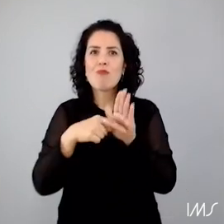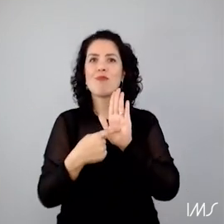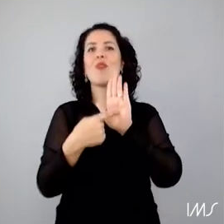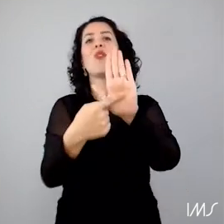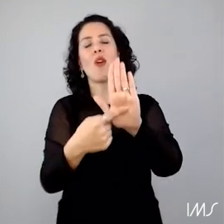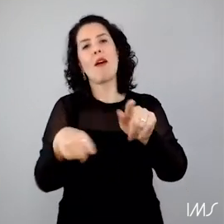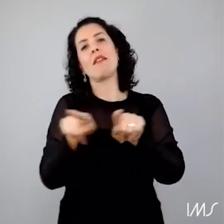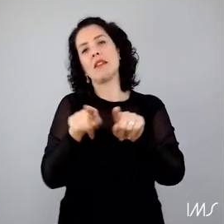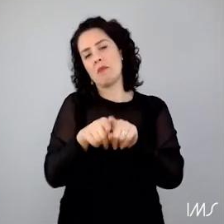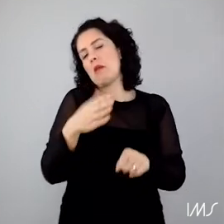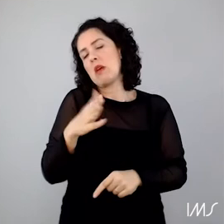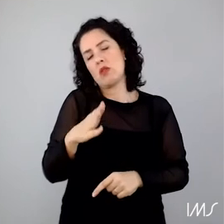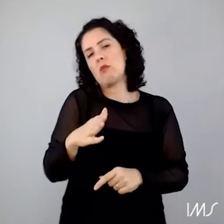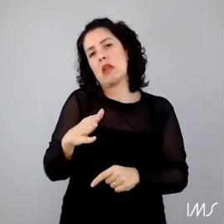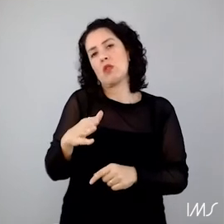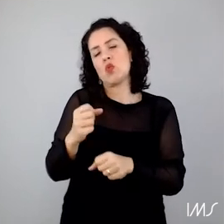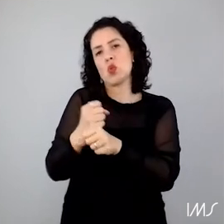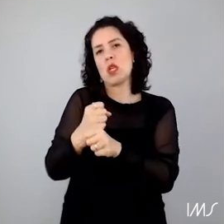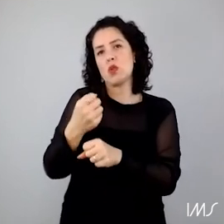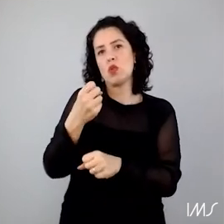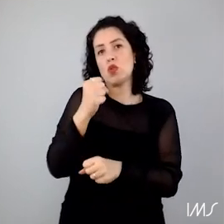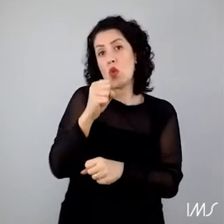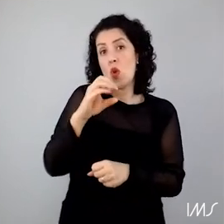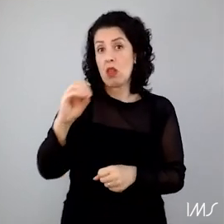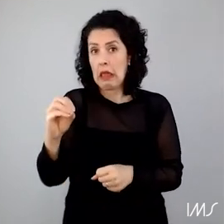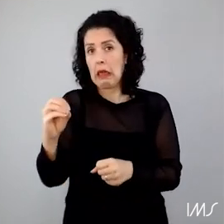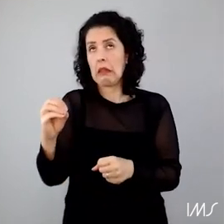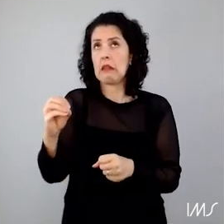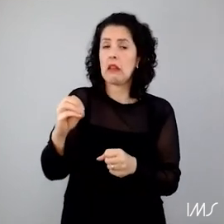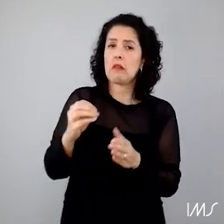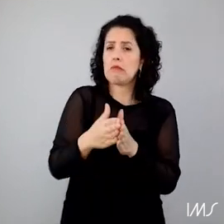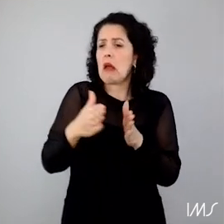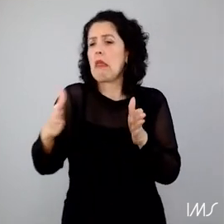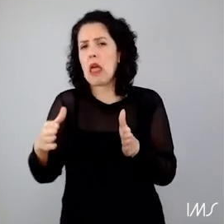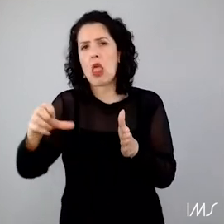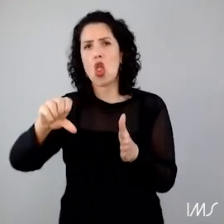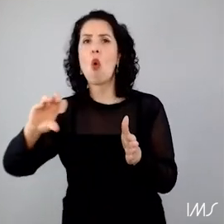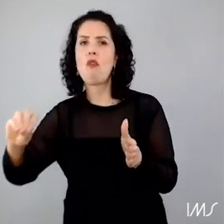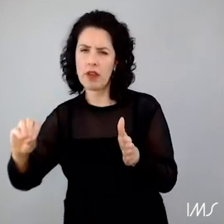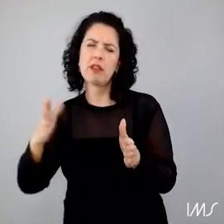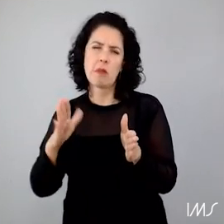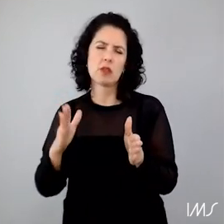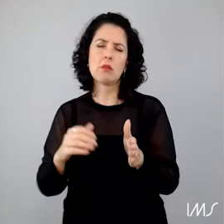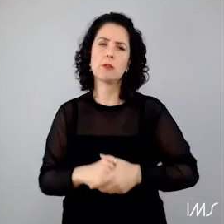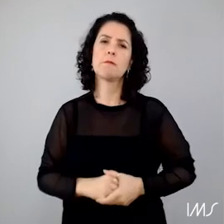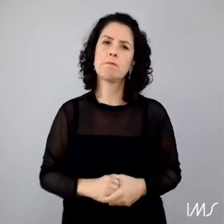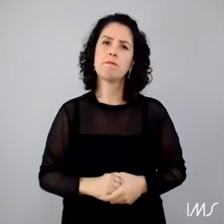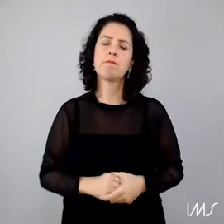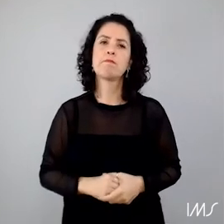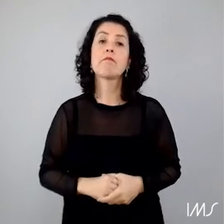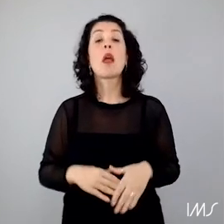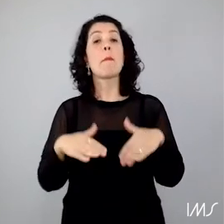parte, ao final dos anos 80 e começo dos anos 90 e ao longo da década de